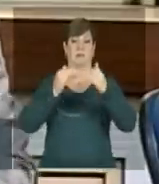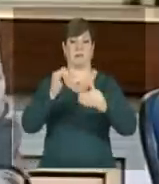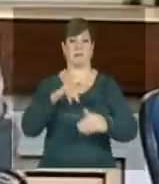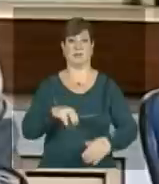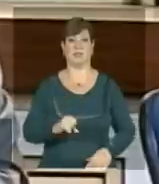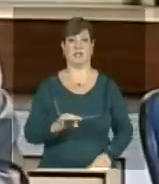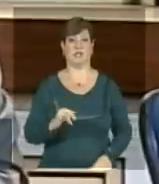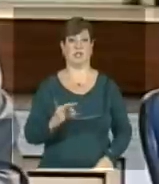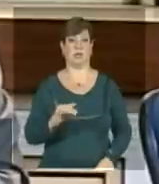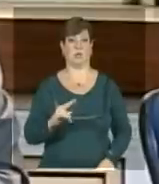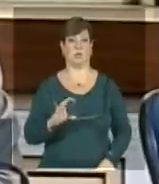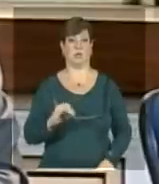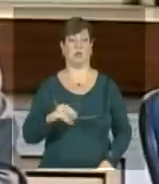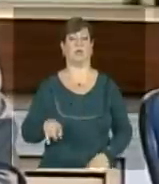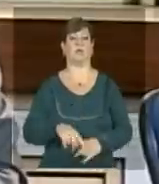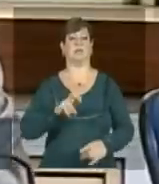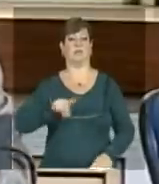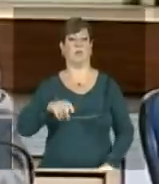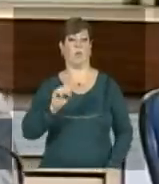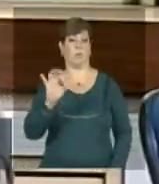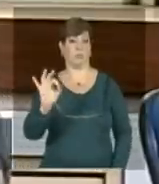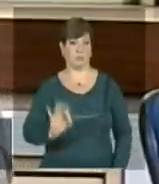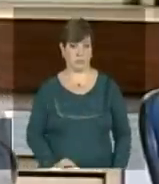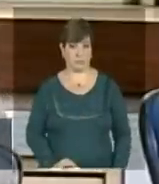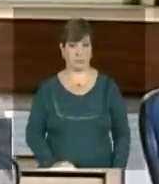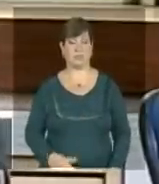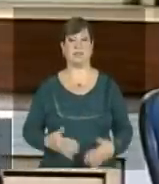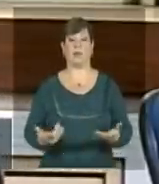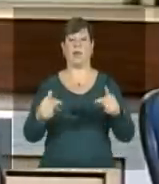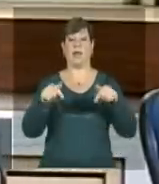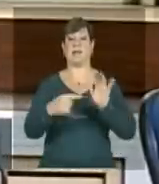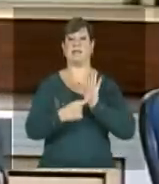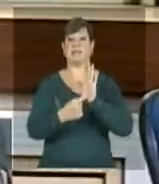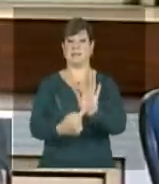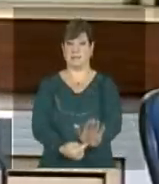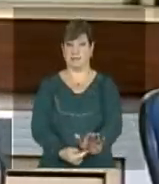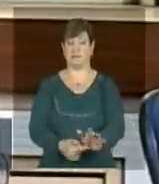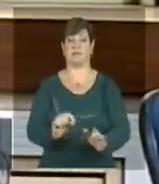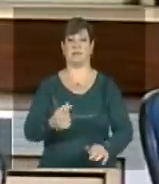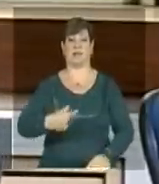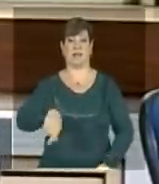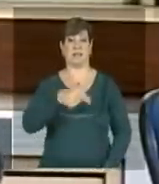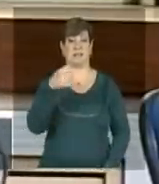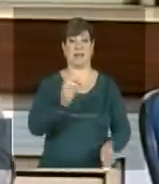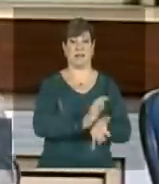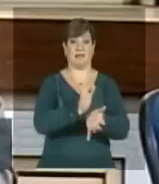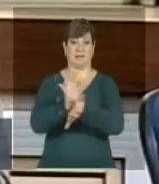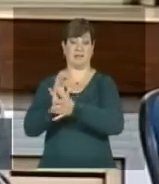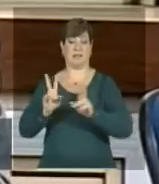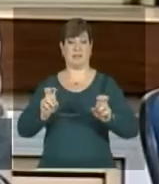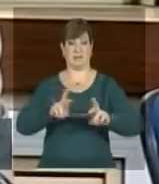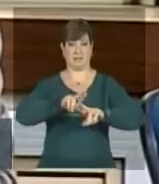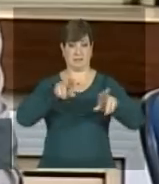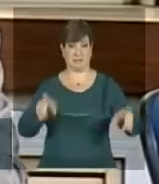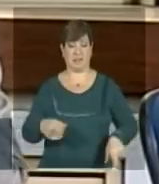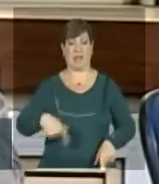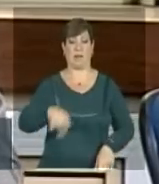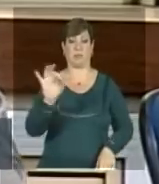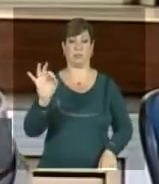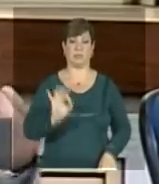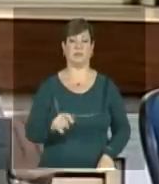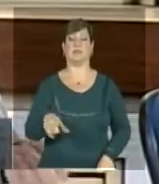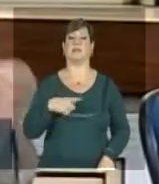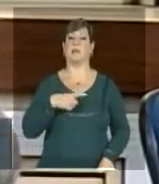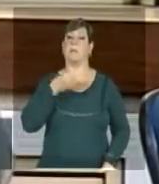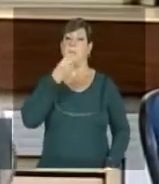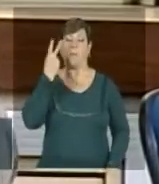institucional, 5,8%. Então, essa apresentação dessas 7 áreas temáticas e esses percentuais servem